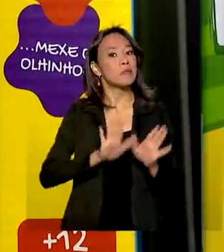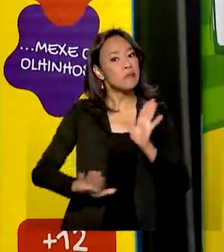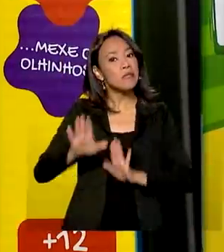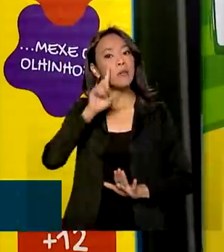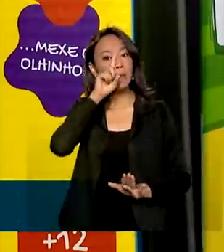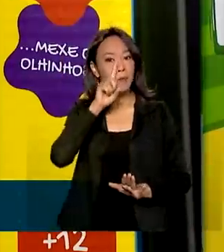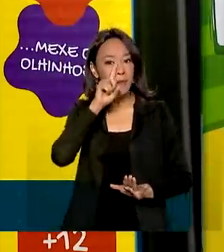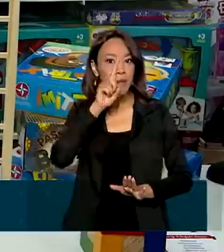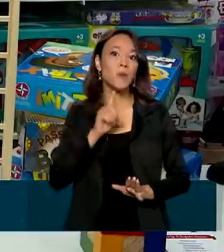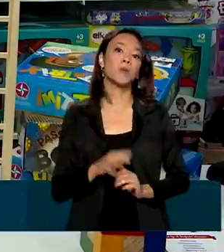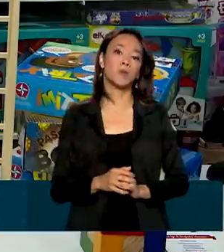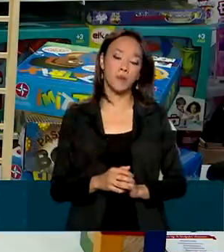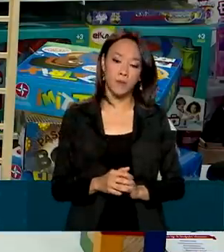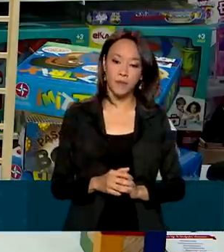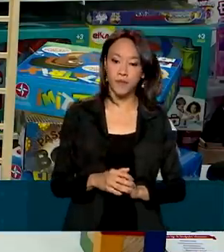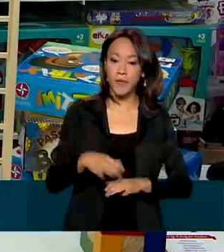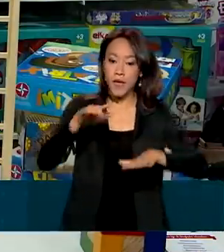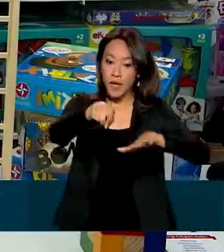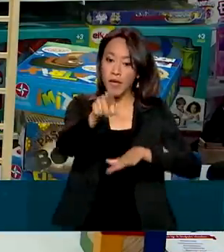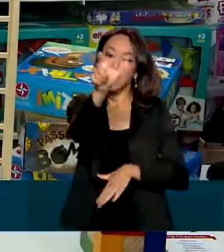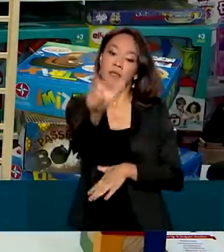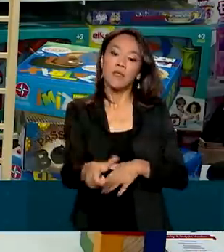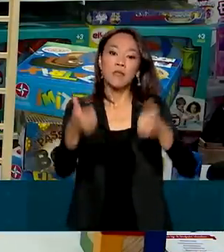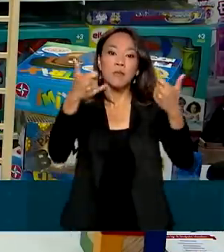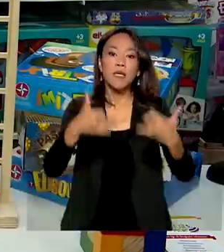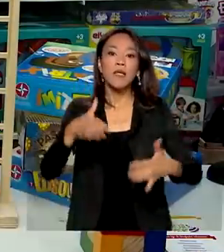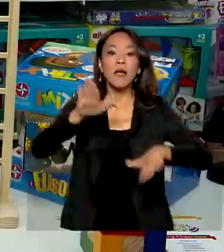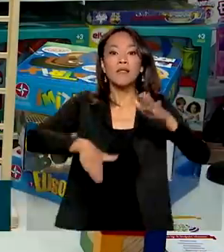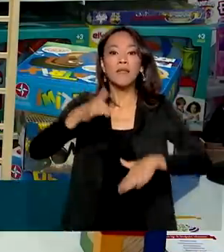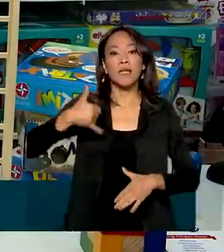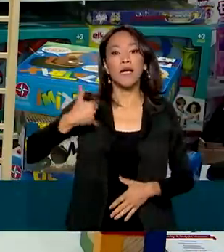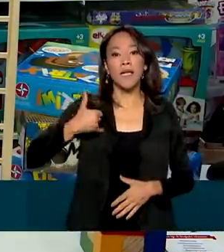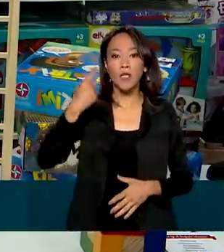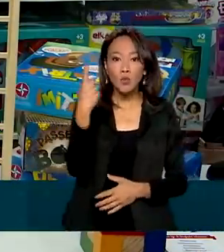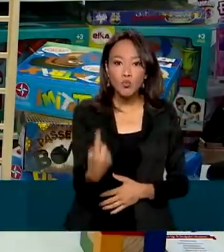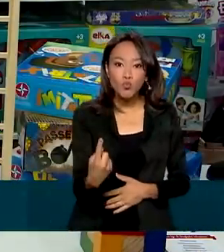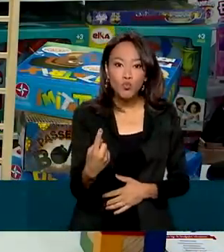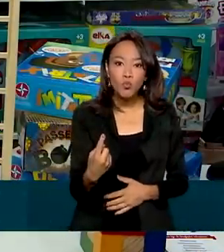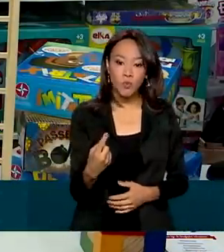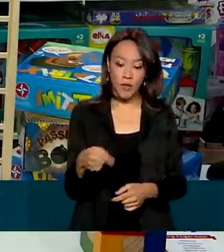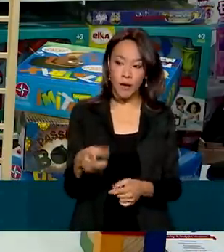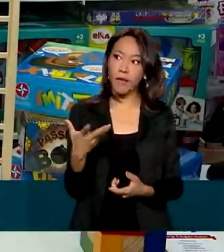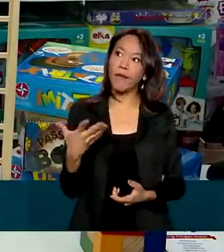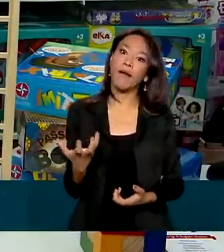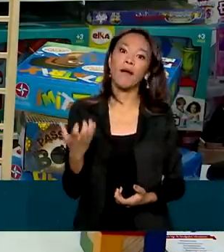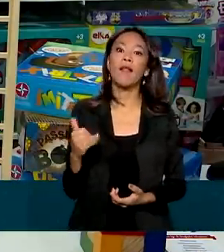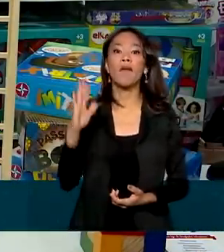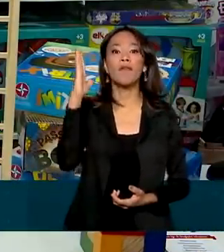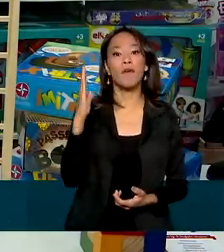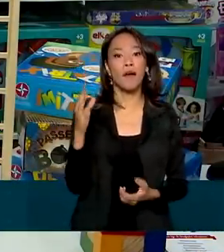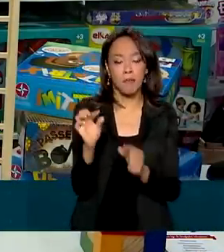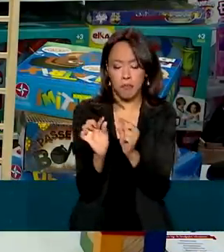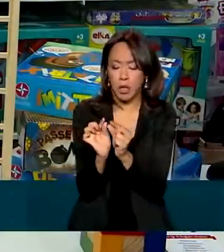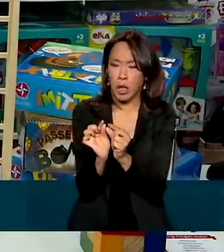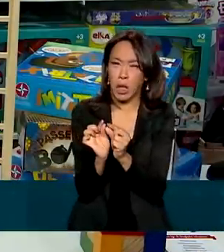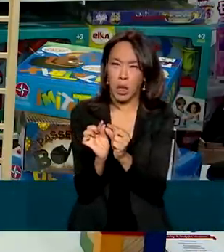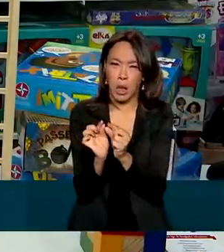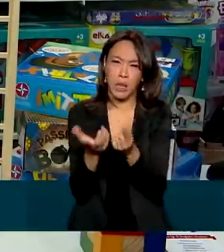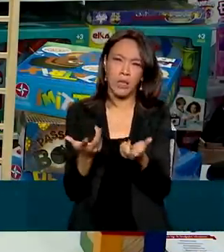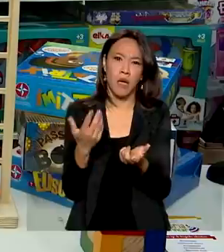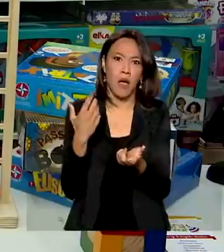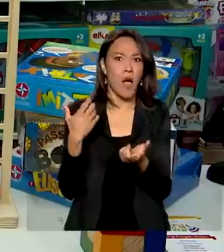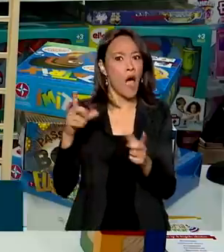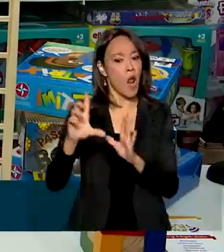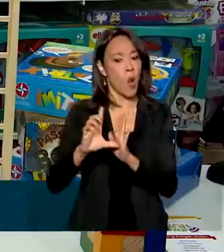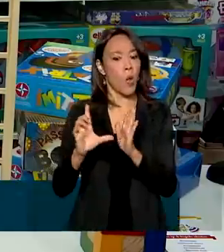Às vezes a criança tem um ano e querem levar brinquedos com peças pequenas e agora a gente sempre